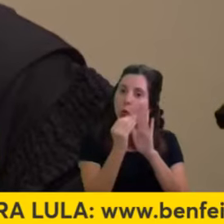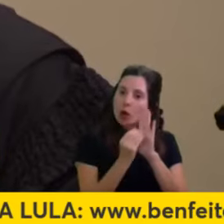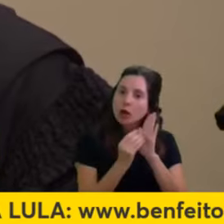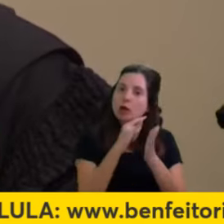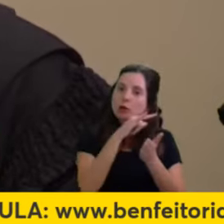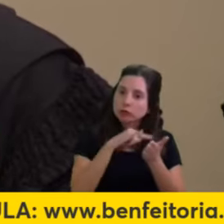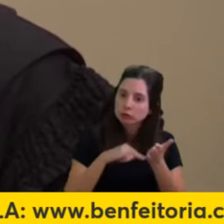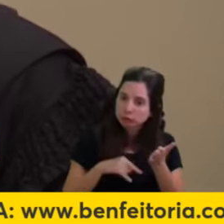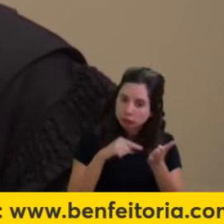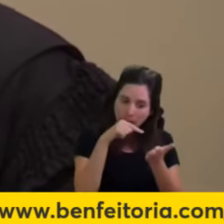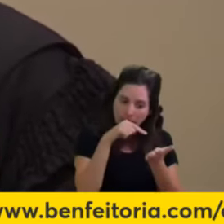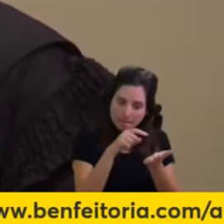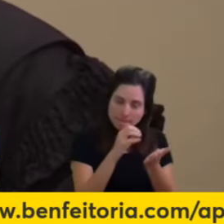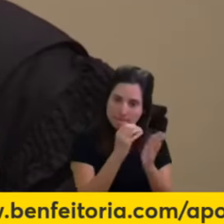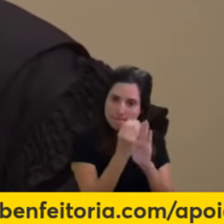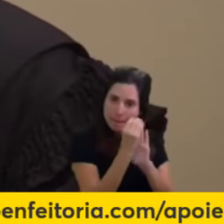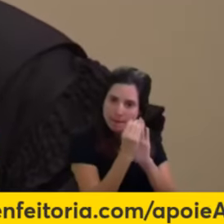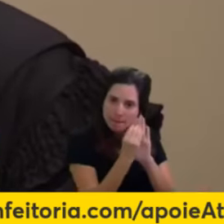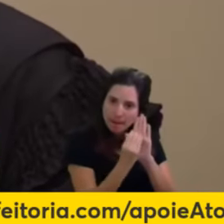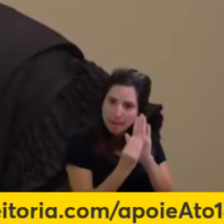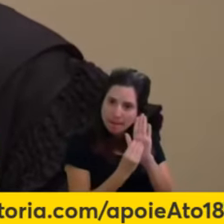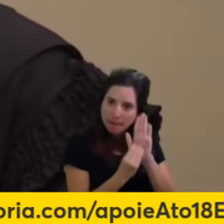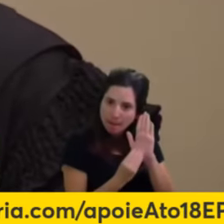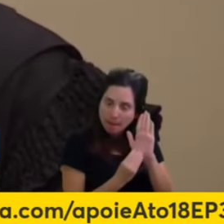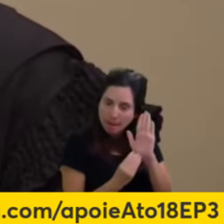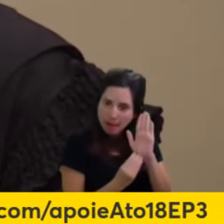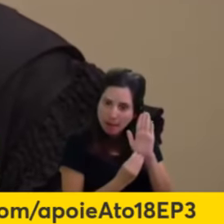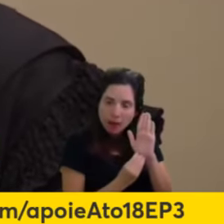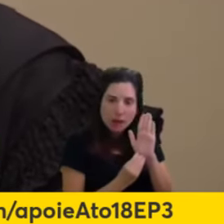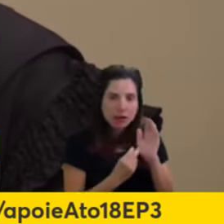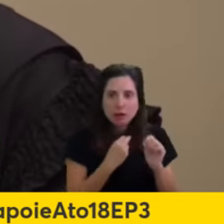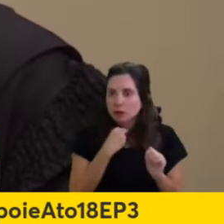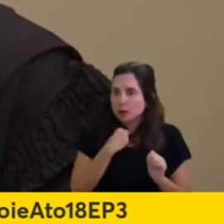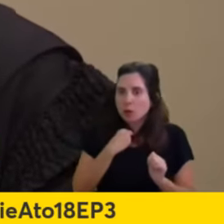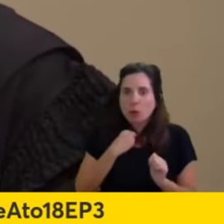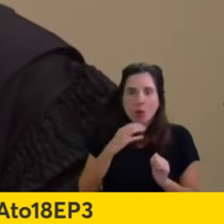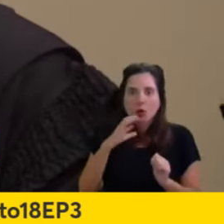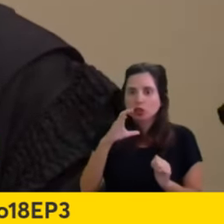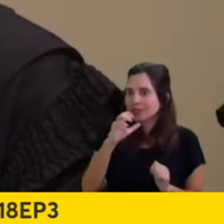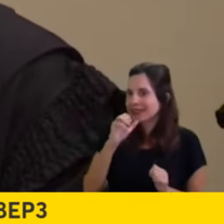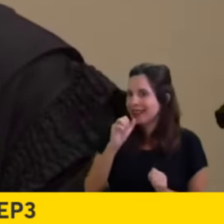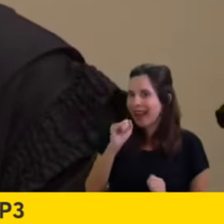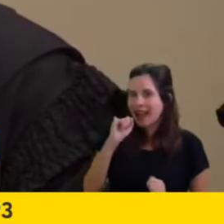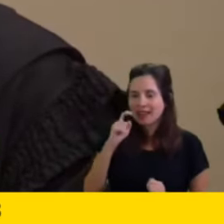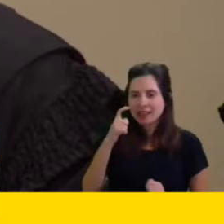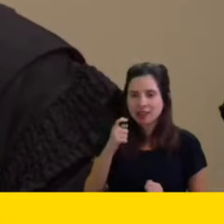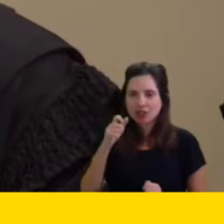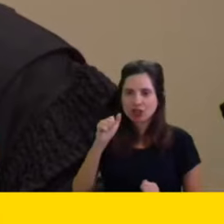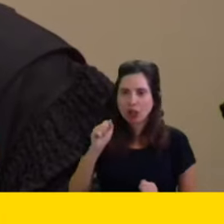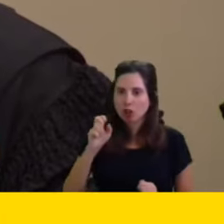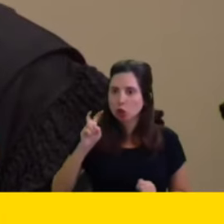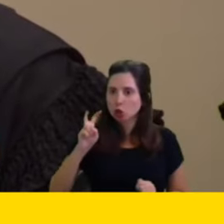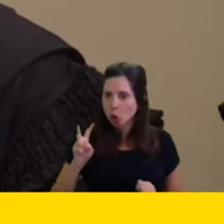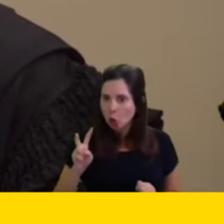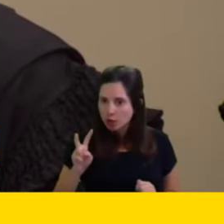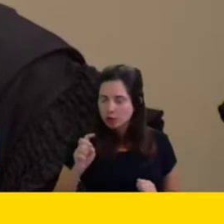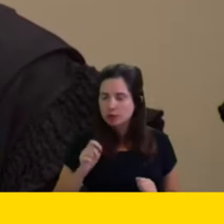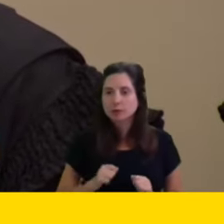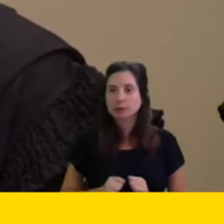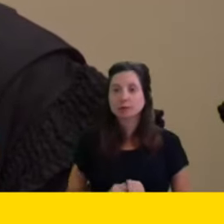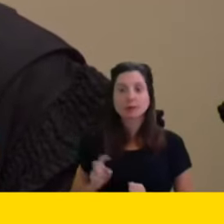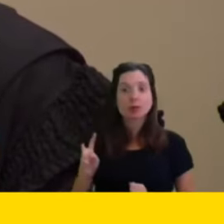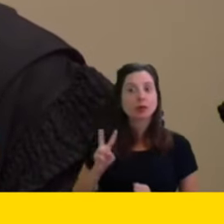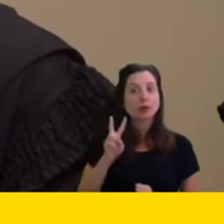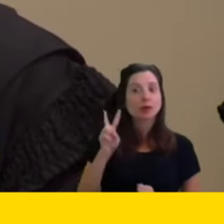ainda que assim não fosse não se pode presumir caixa dois pelo valor do contrato pura e simplesmente sendo inequívoco que valor do contrato